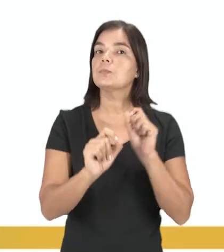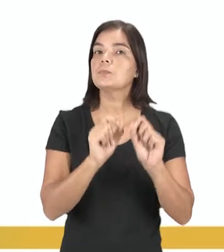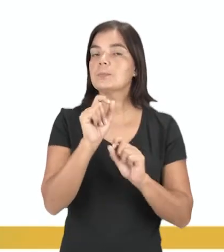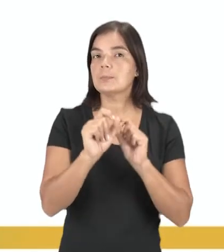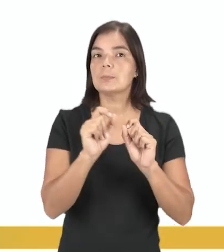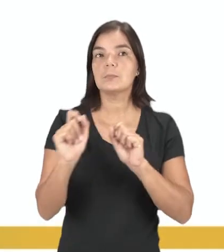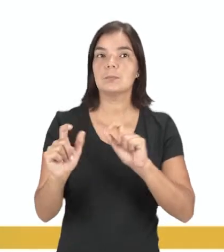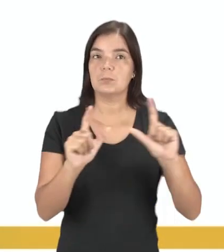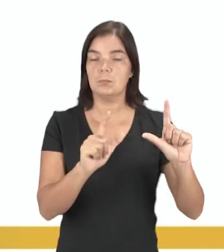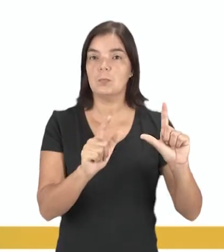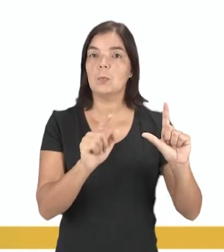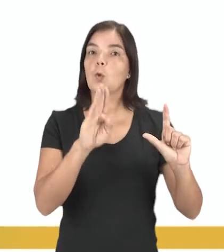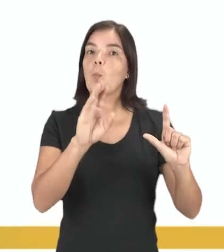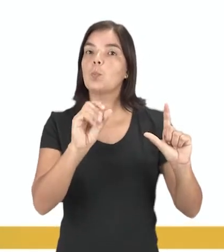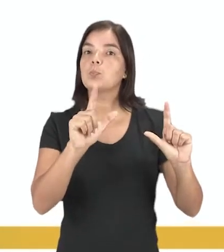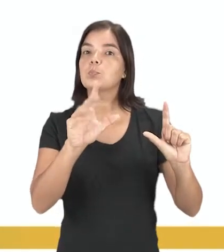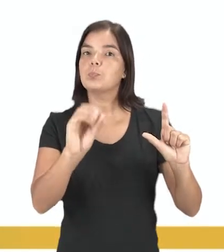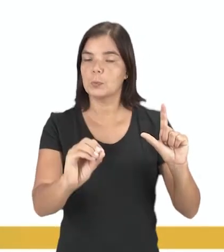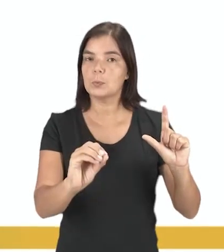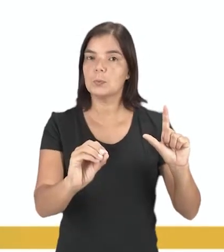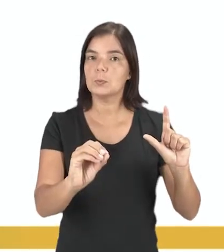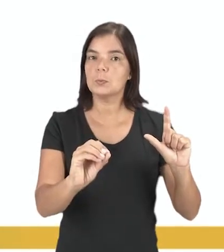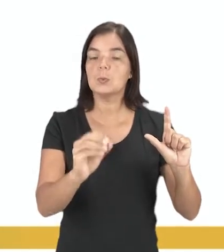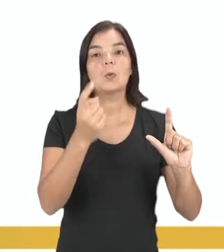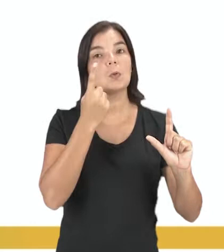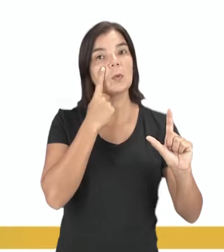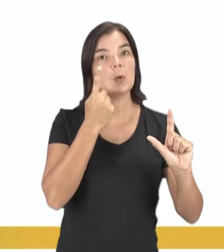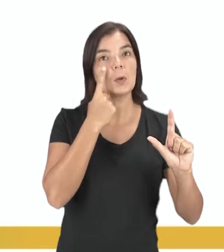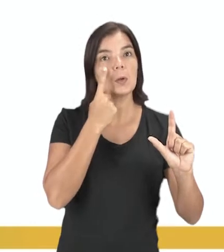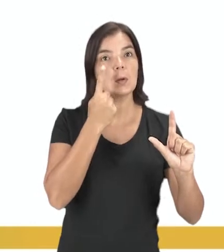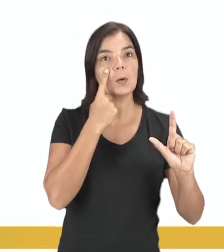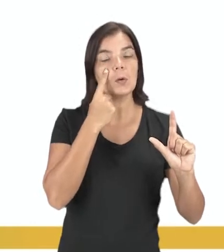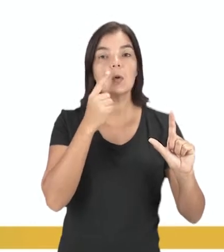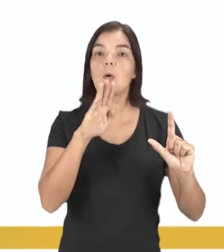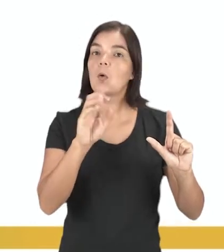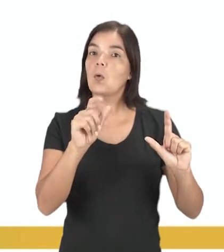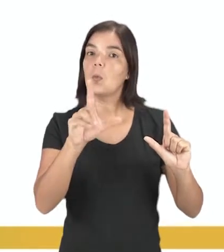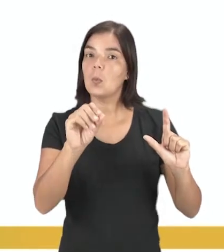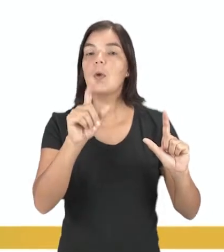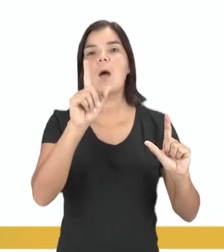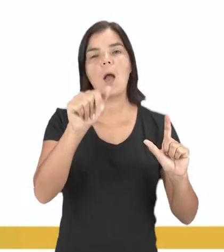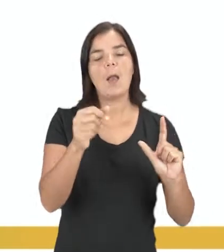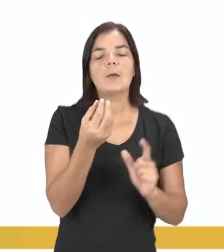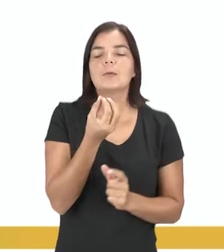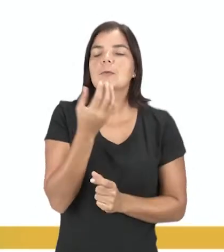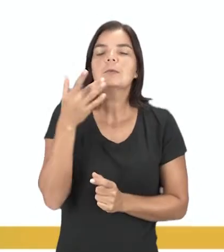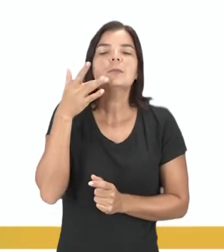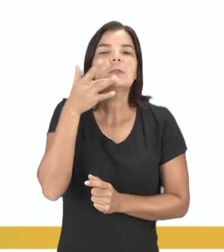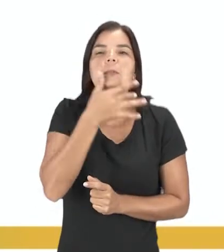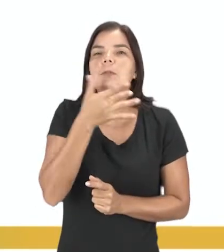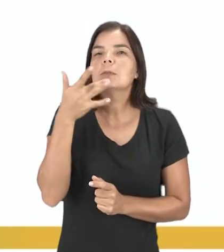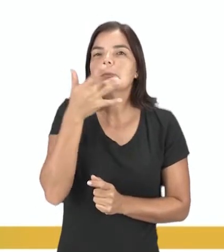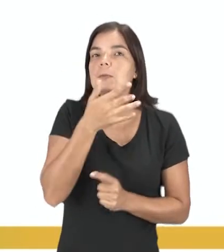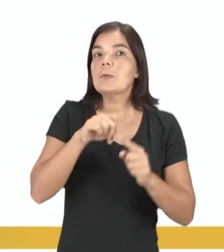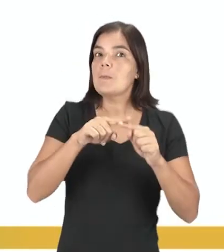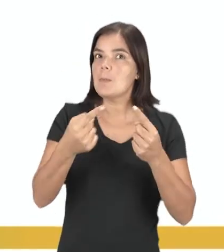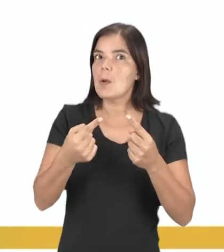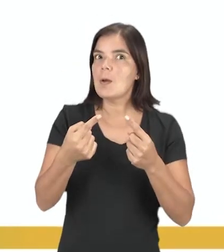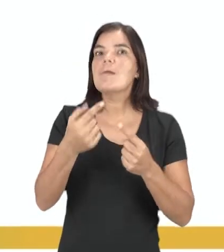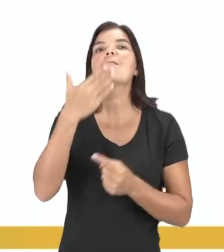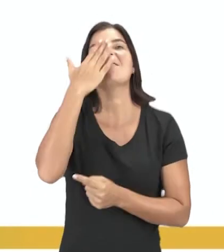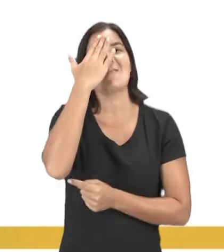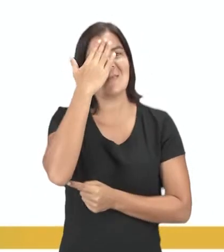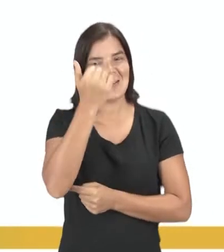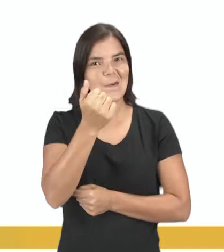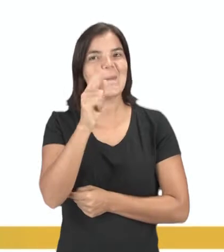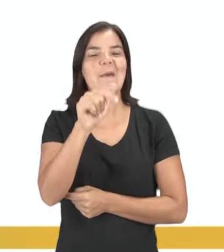aí a imagem de um bolo. Aos nossos olhos, esse bolo é muito bom e automaticamente nós já